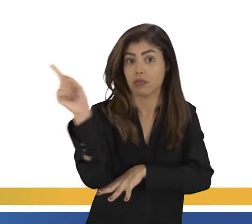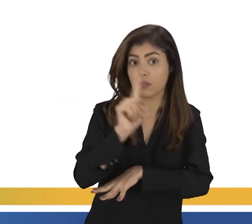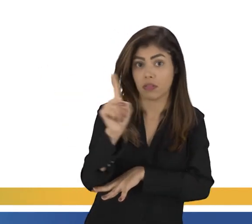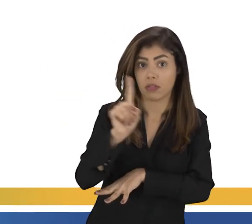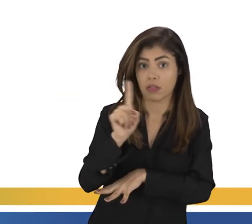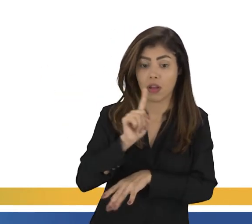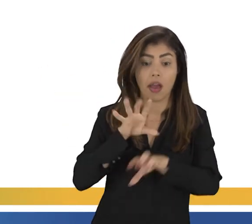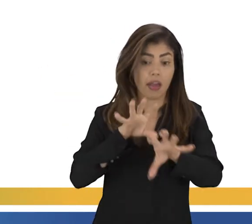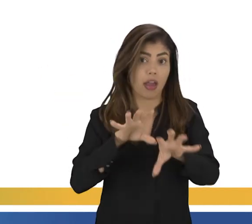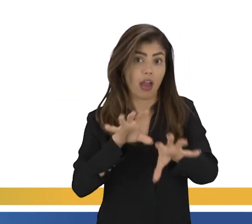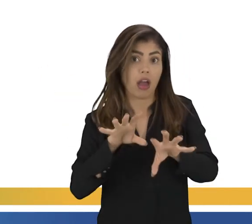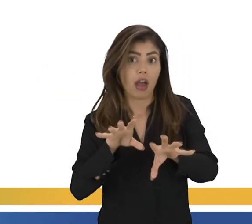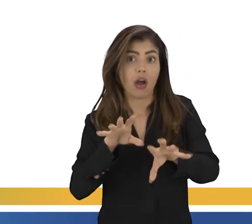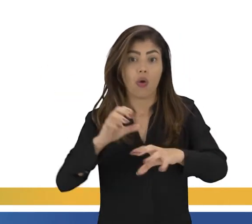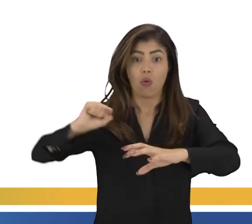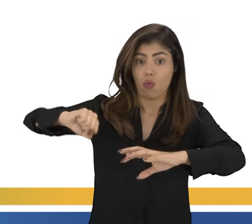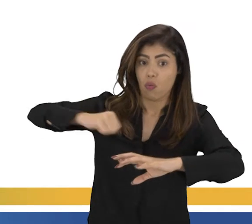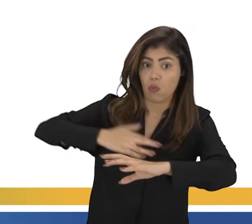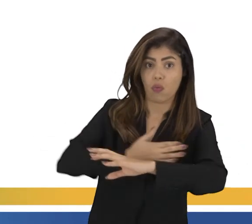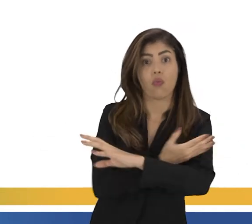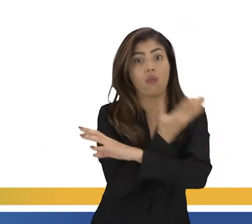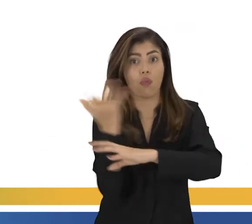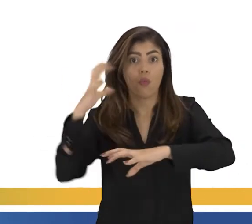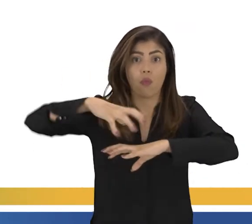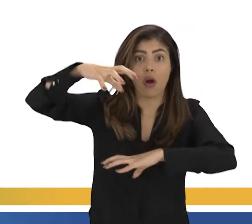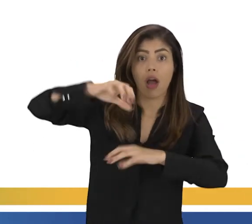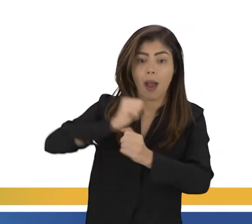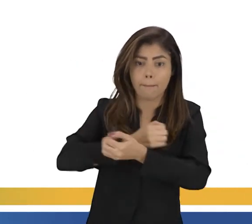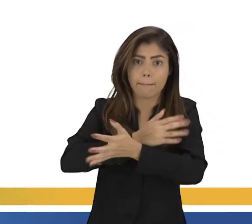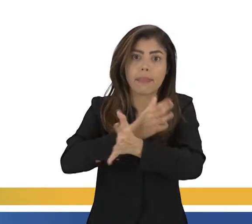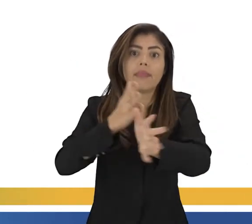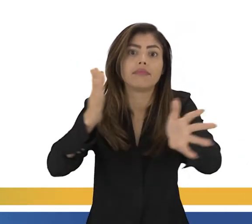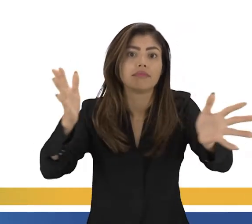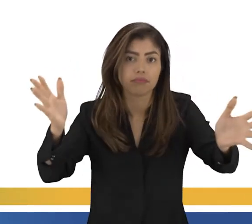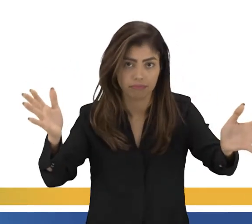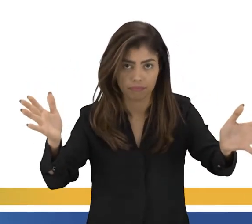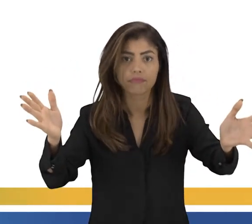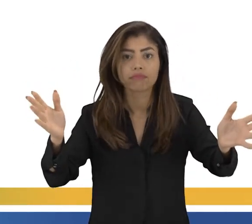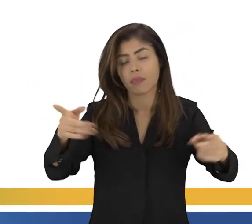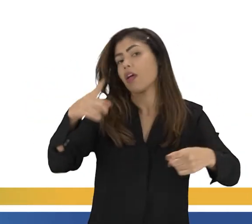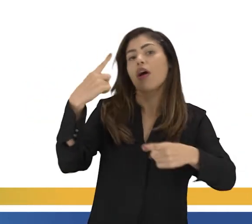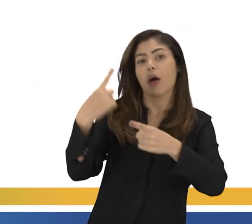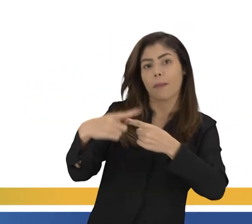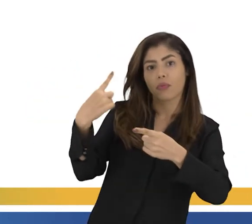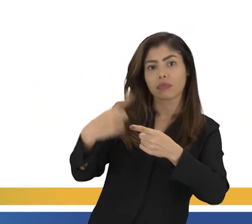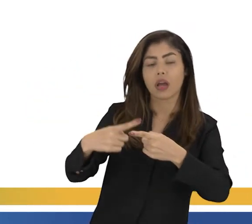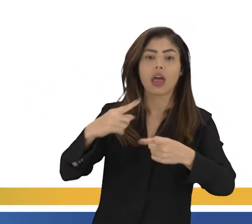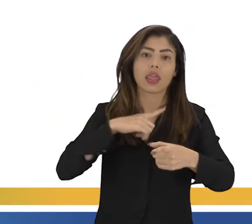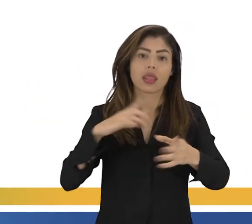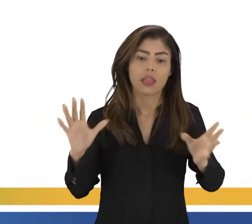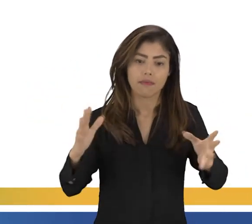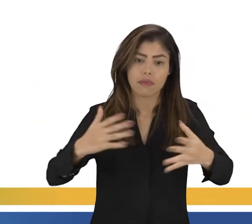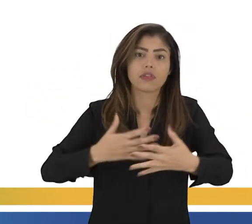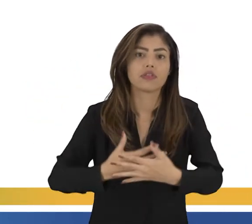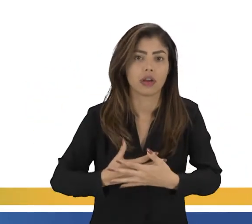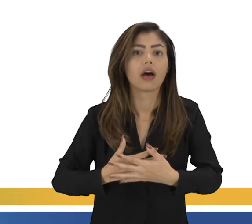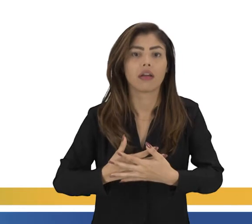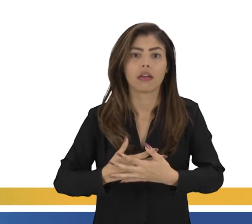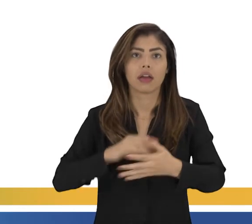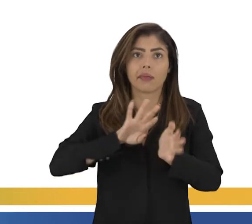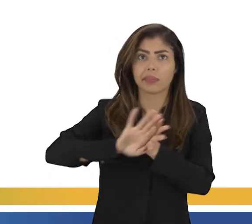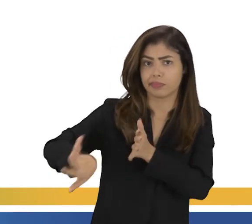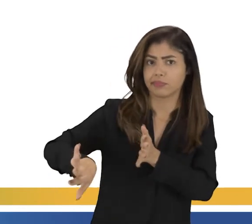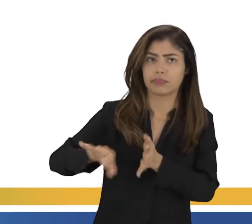ecossistema, no caso, a cadeia, ela é aberta, certo? Ela é aberta e fechada. Então,